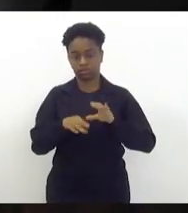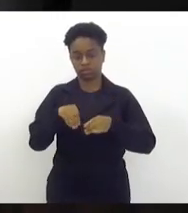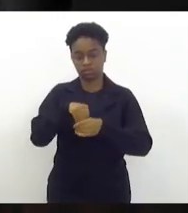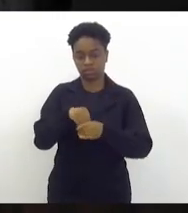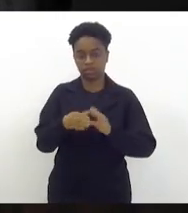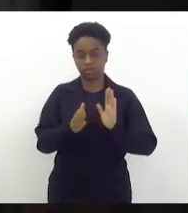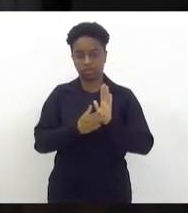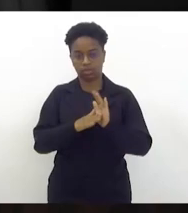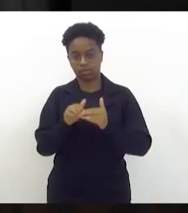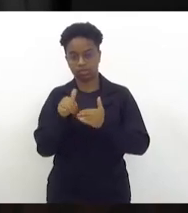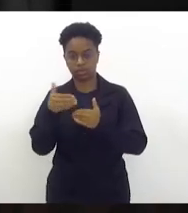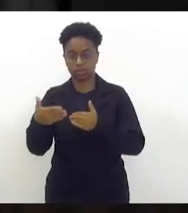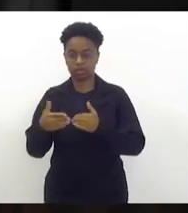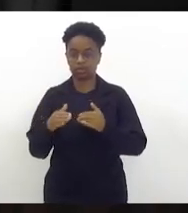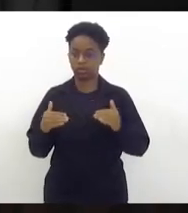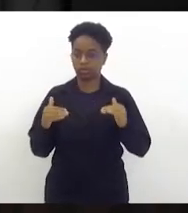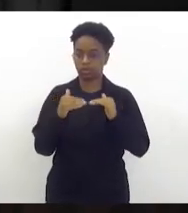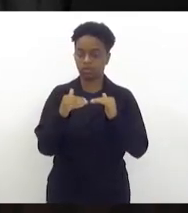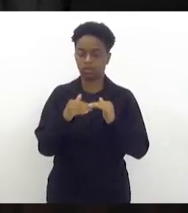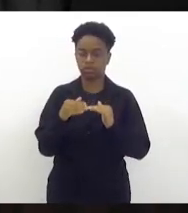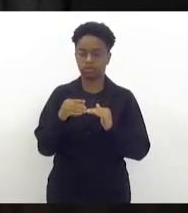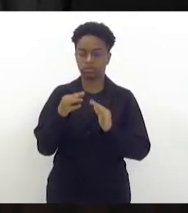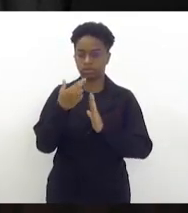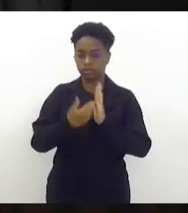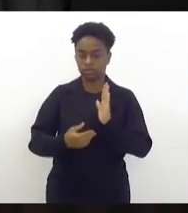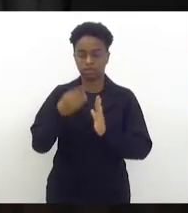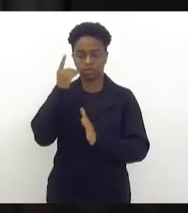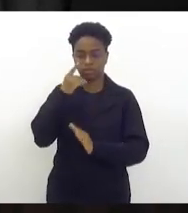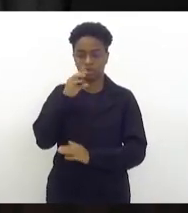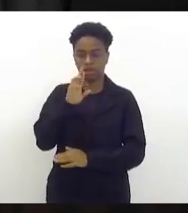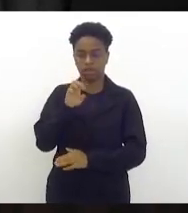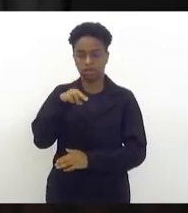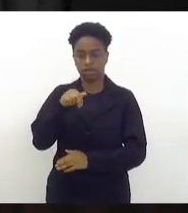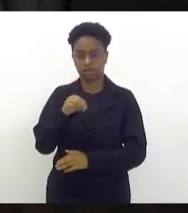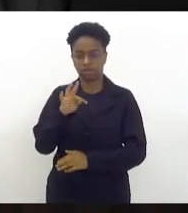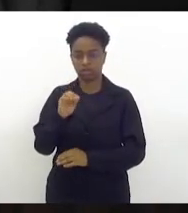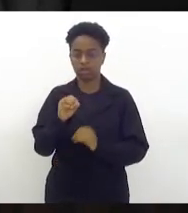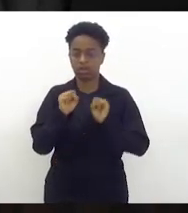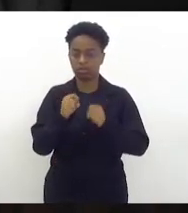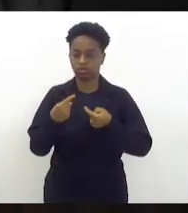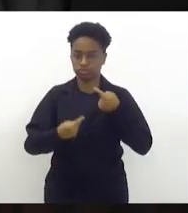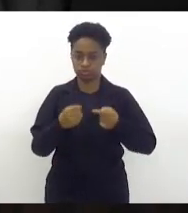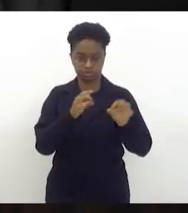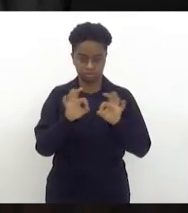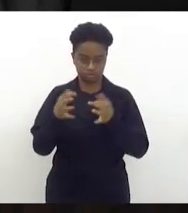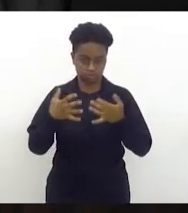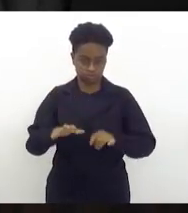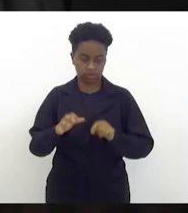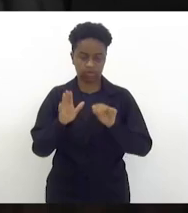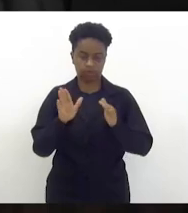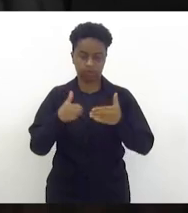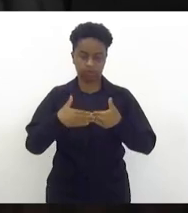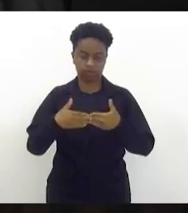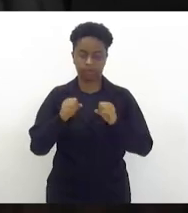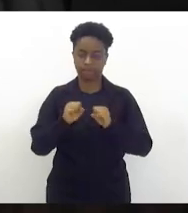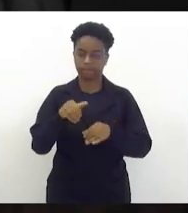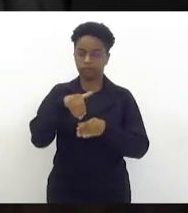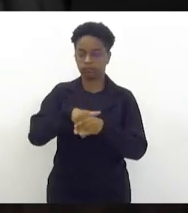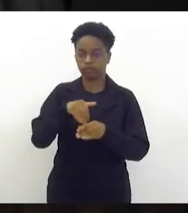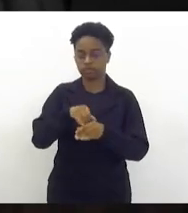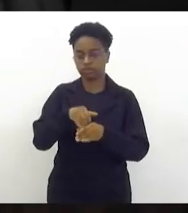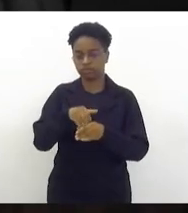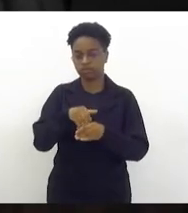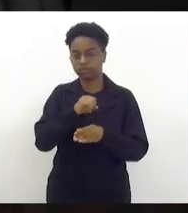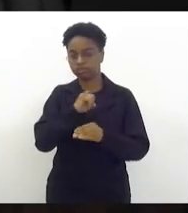Externas, favorável, relator deputado Renato Miranda. Em discussão, não havendo quem queira discutir, encerrada a discussão. Em